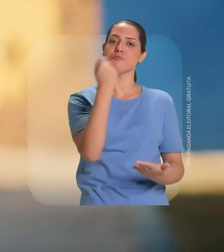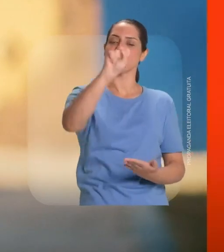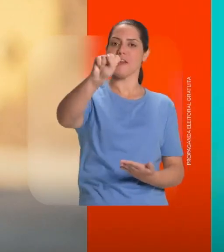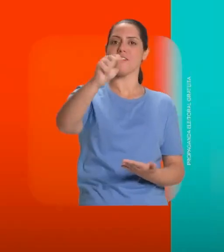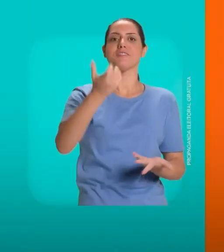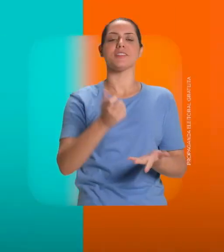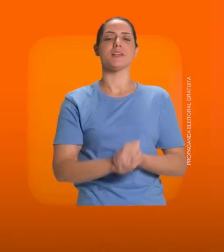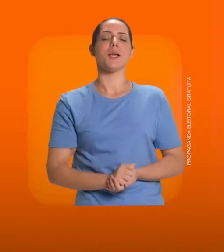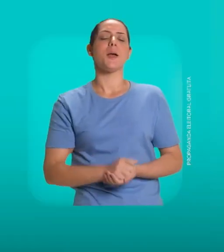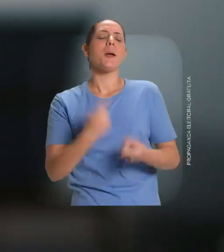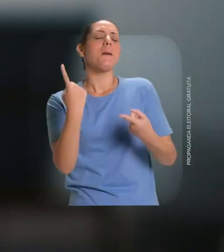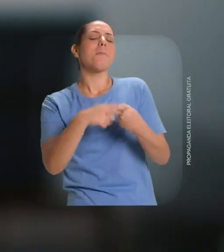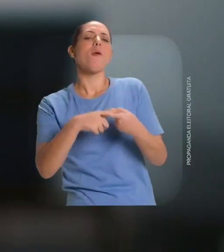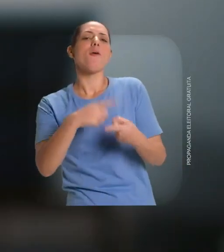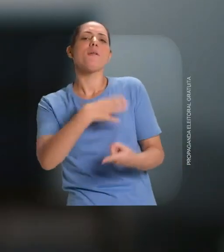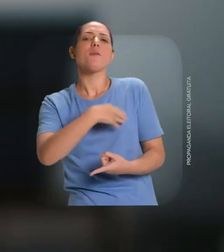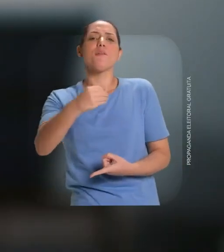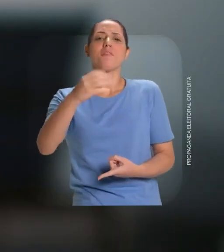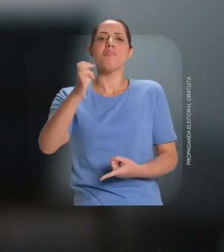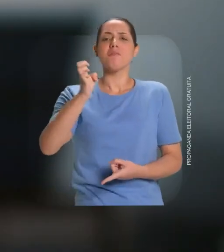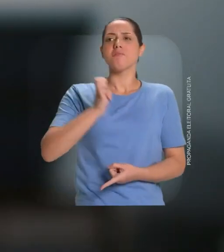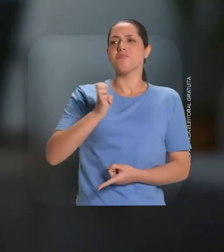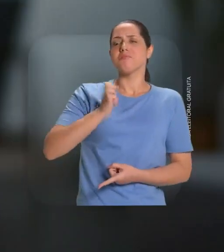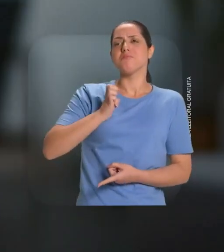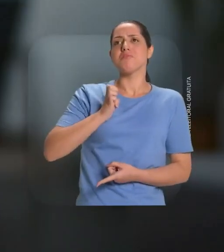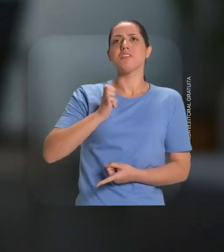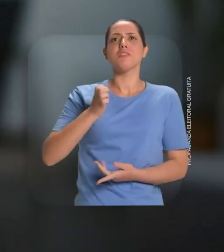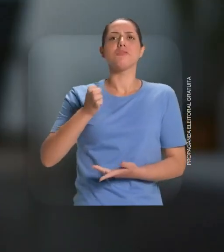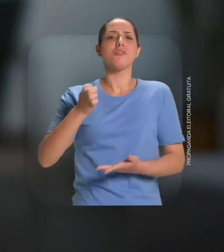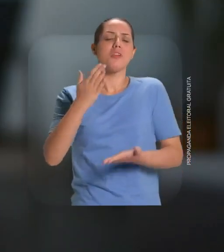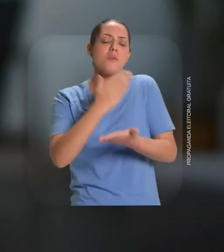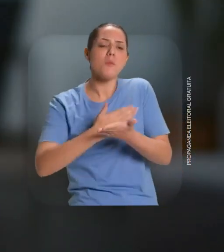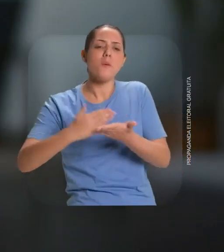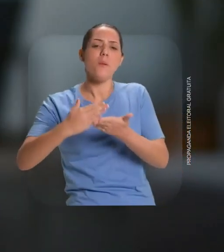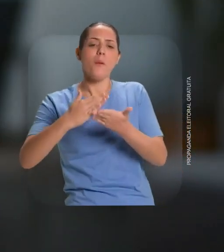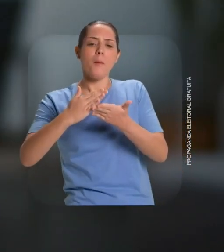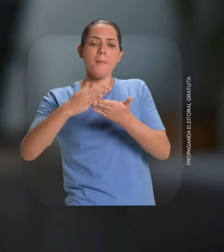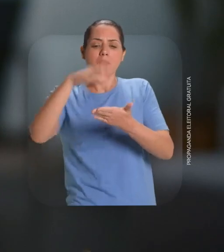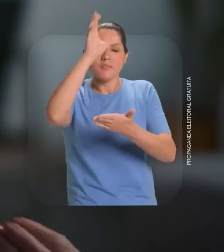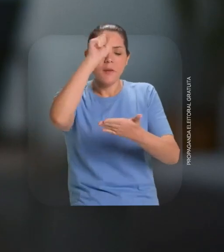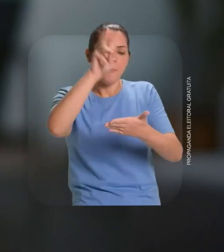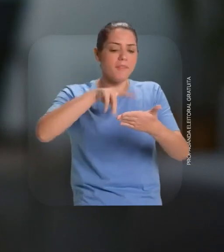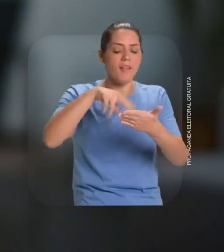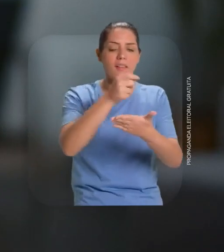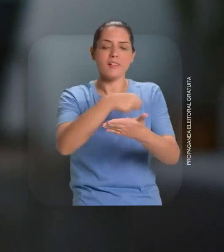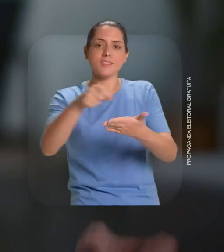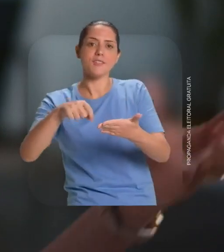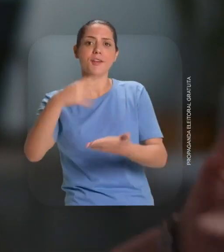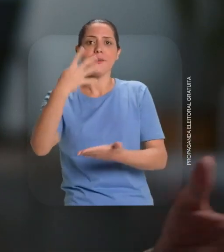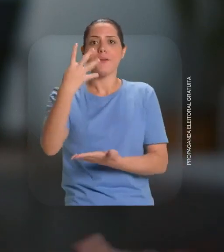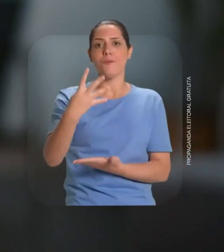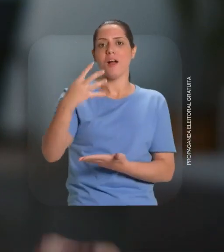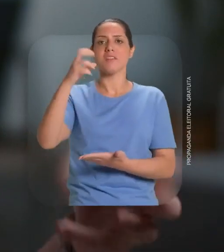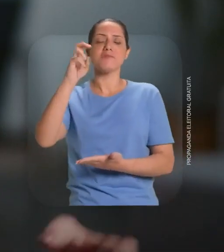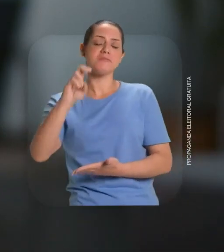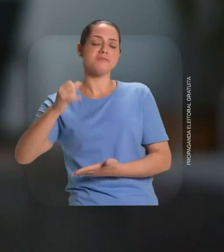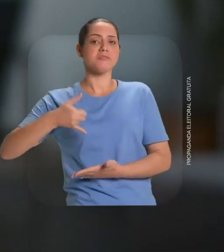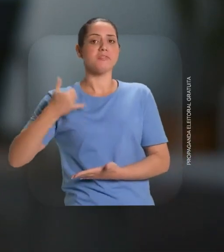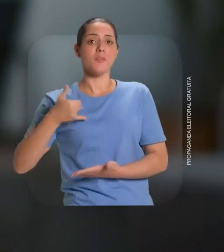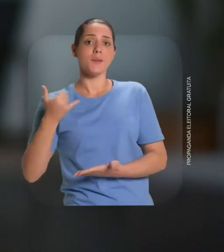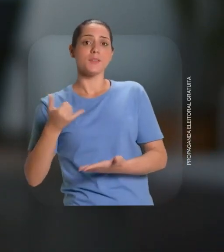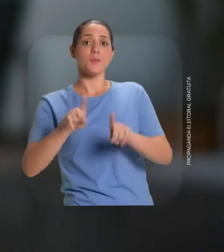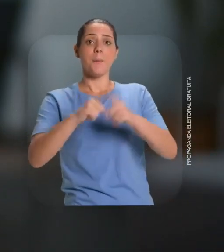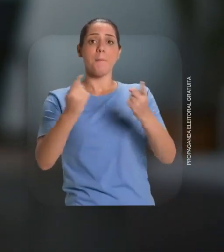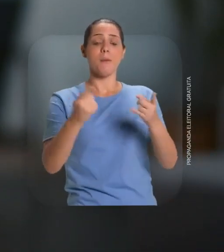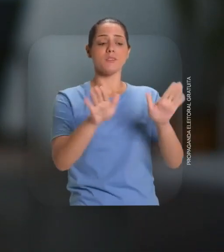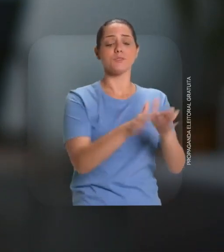do prefeito Davi. Por que quer que o filho do rico comece o processo de leitura e de escrita aos 4, 5 anos